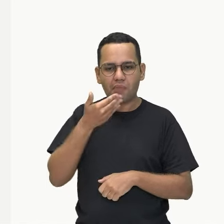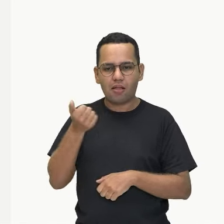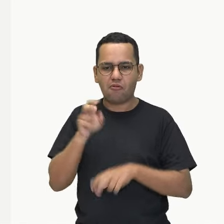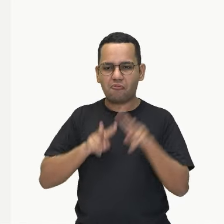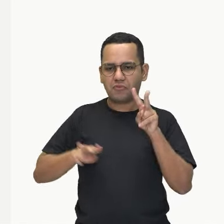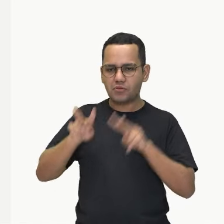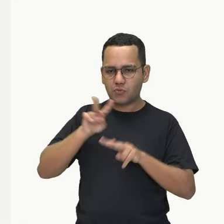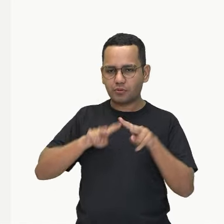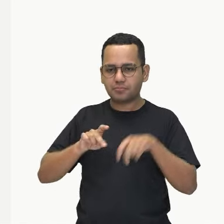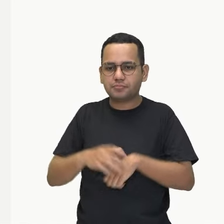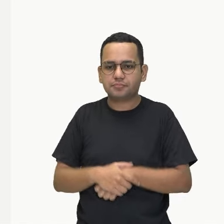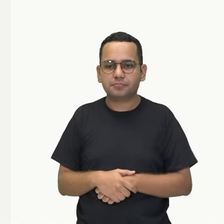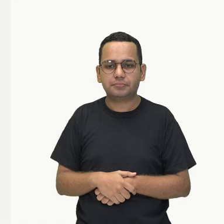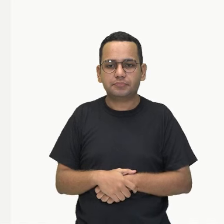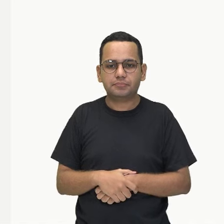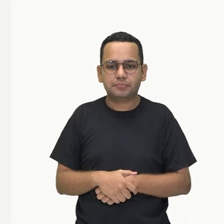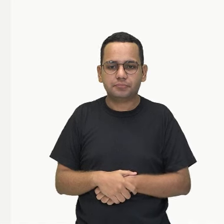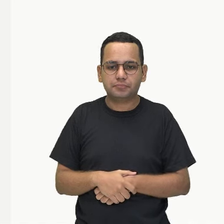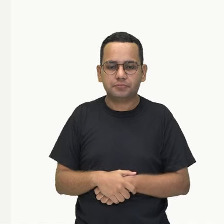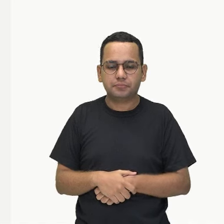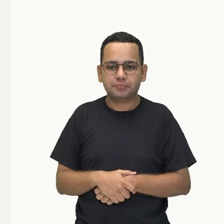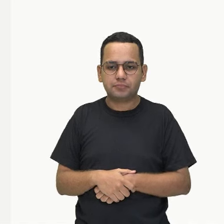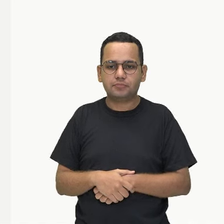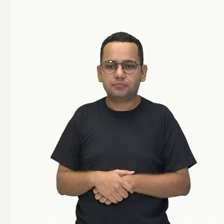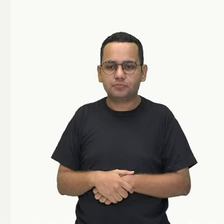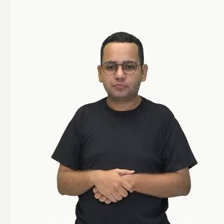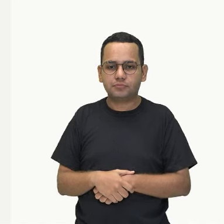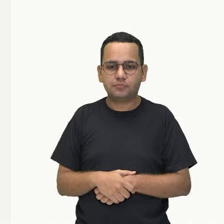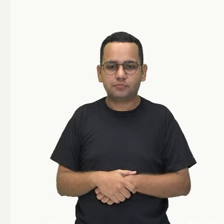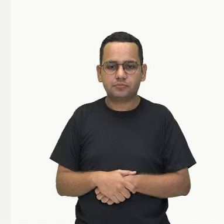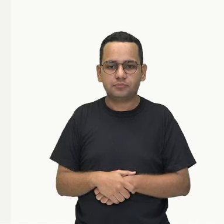que é para você conseguir visualizar que eles são